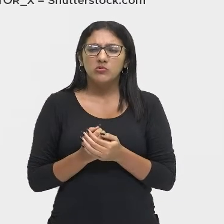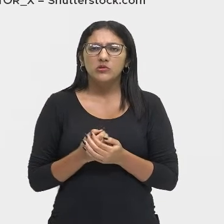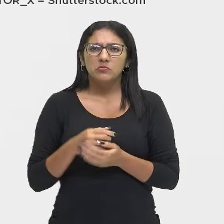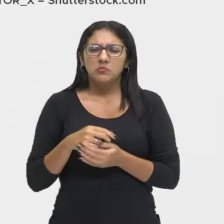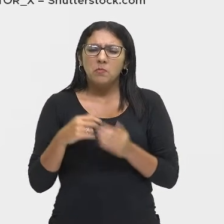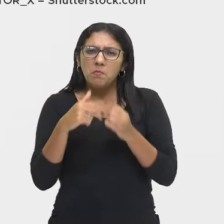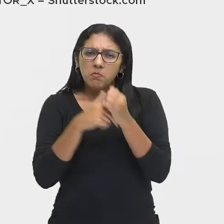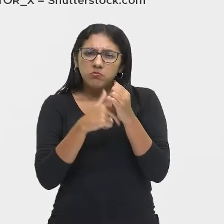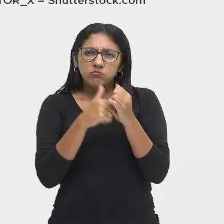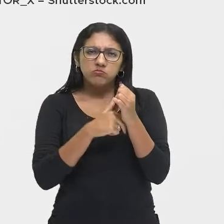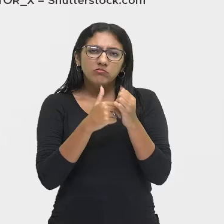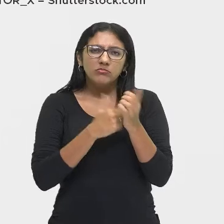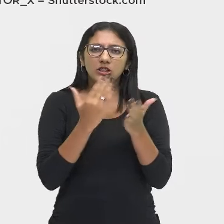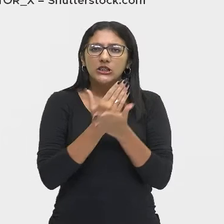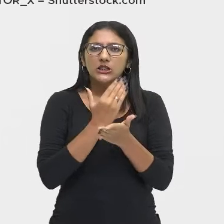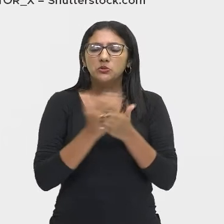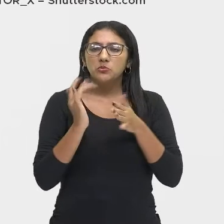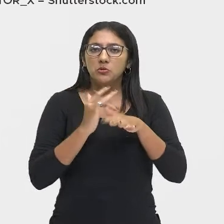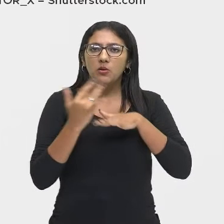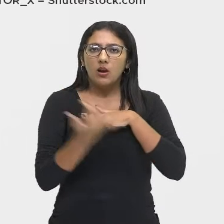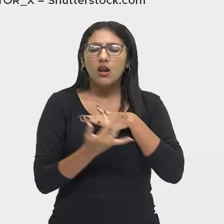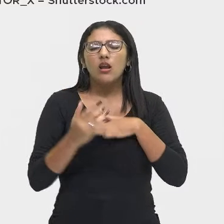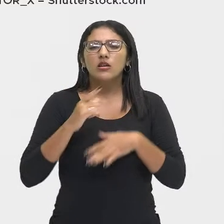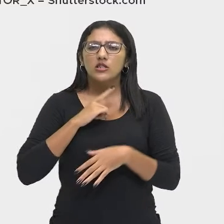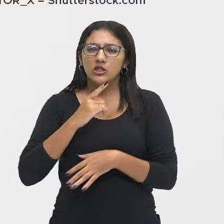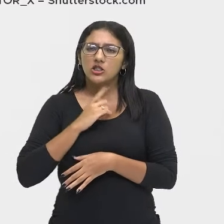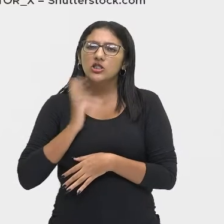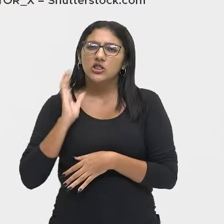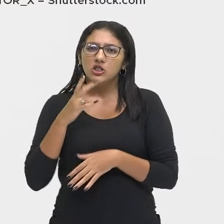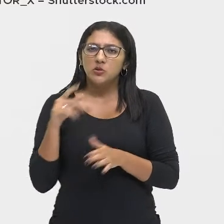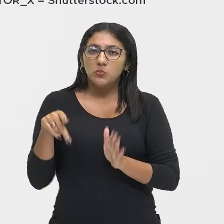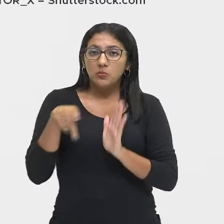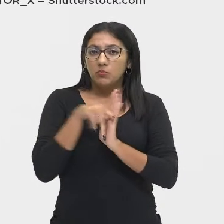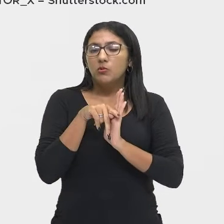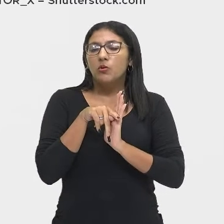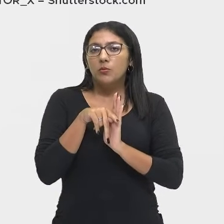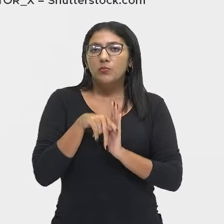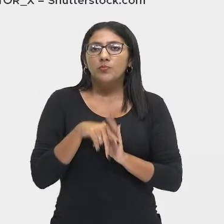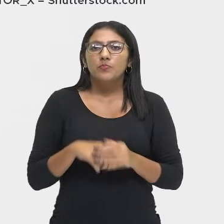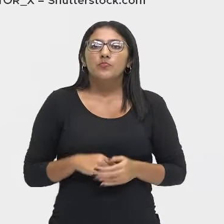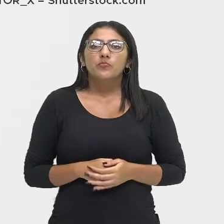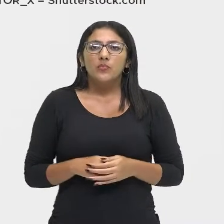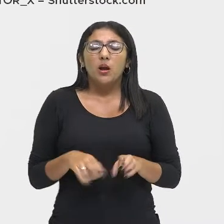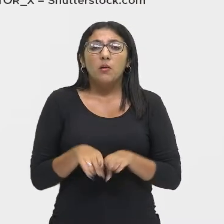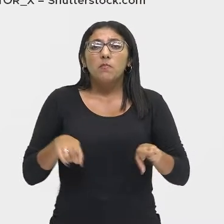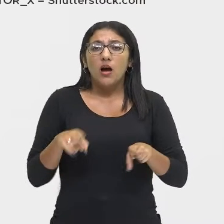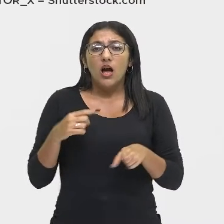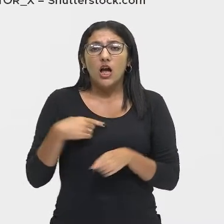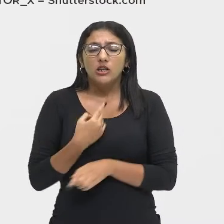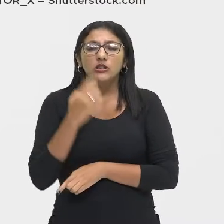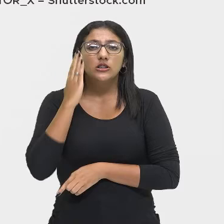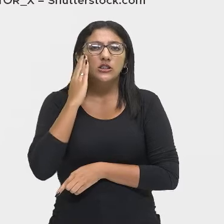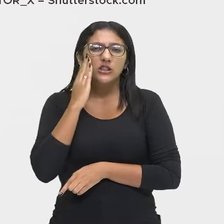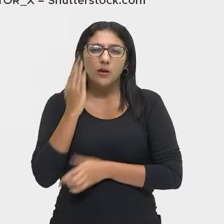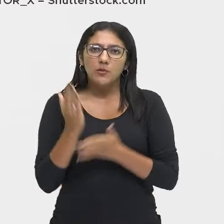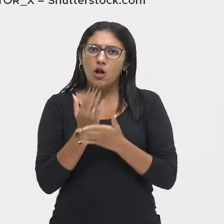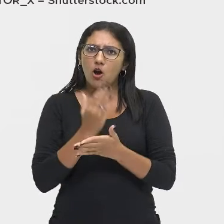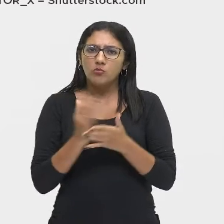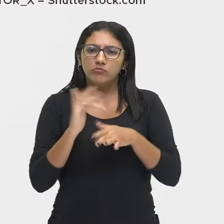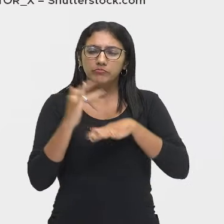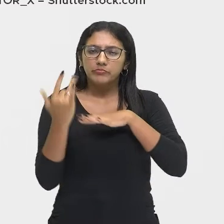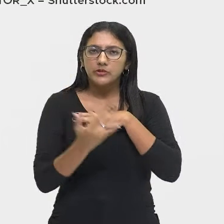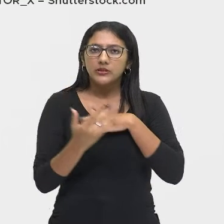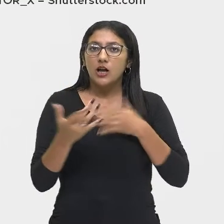algumas plataformas já fazem isso automaticamente. Só que mesmo assim, as plataformas agora estão